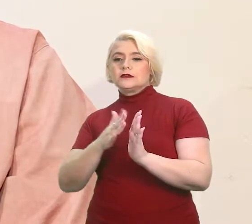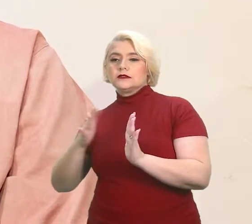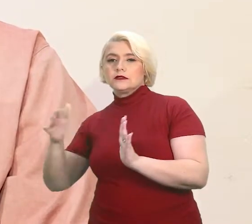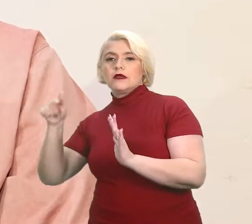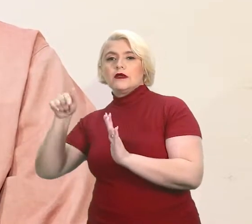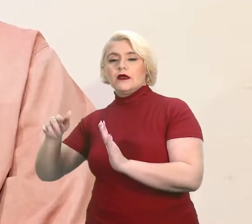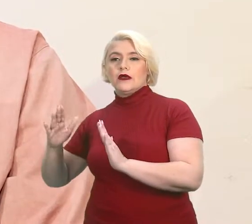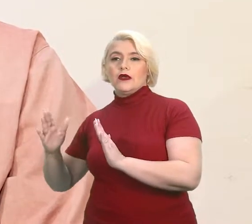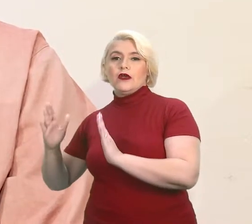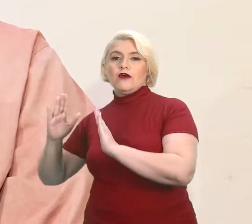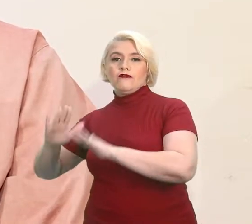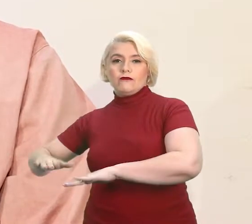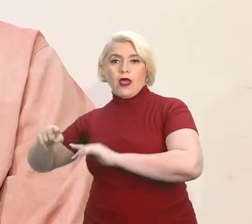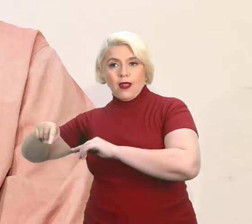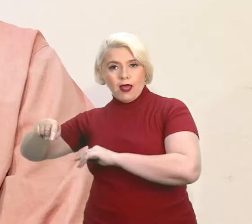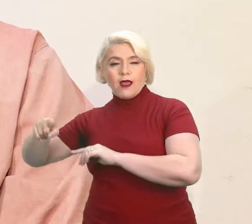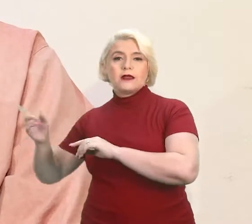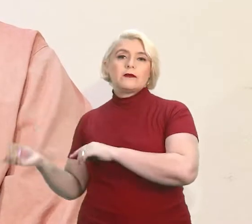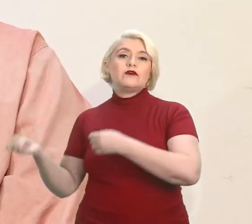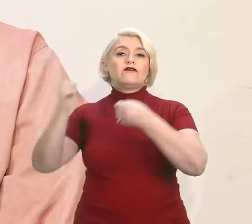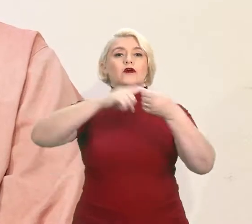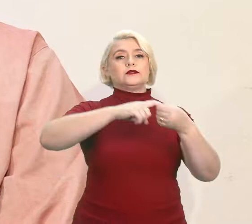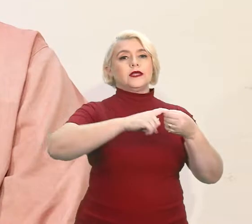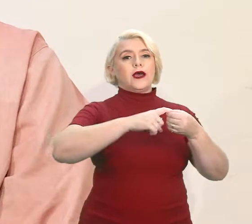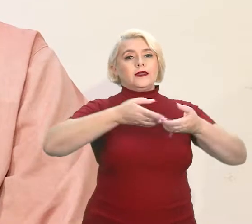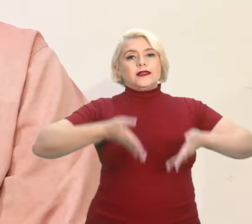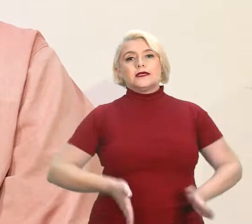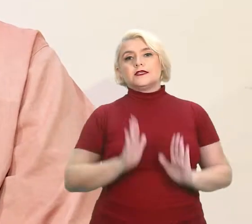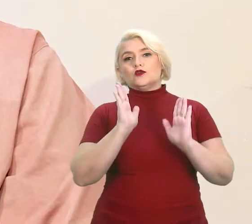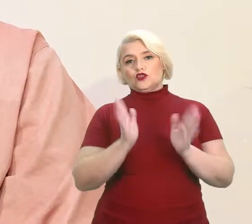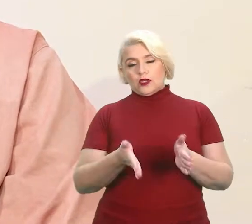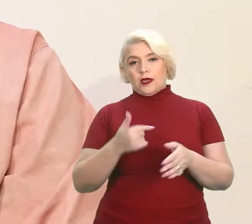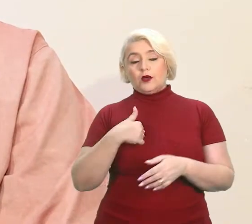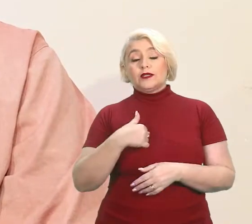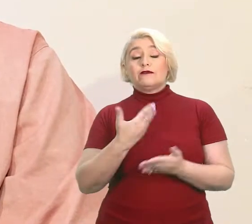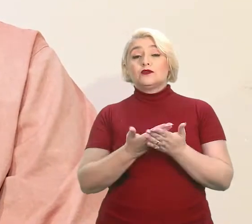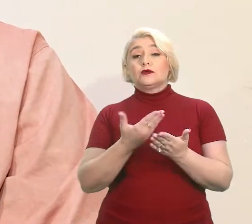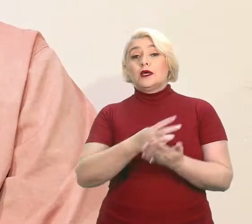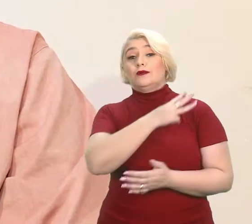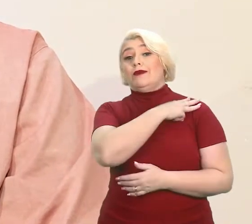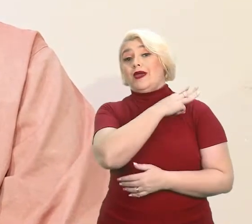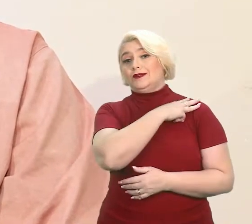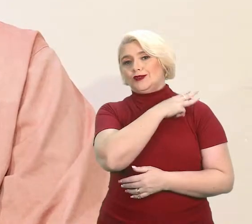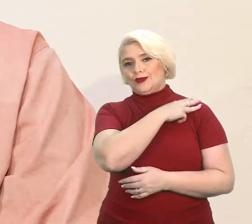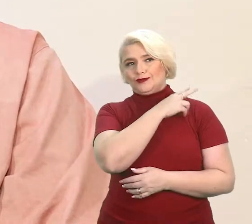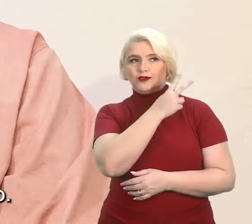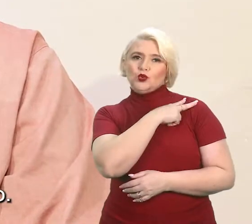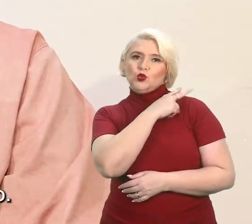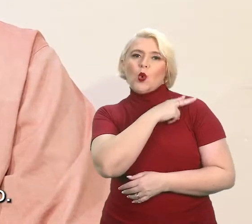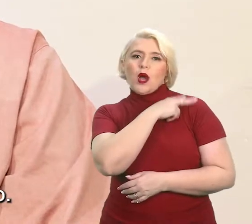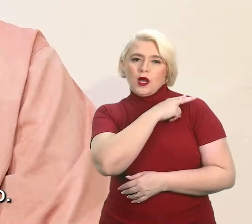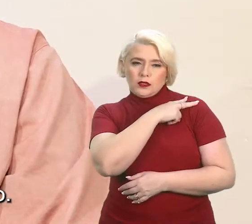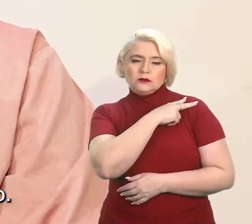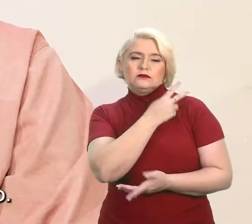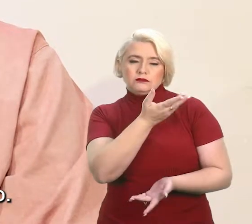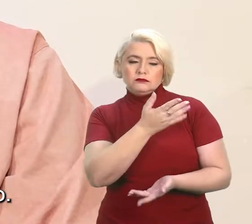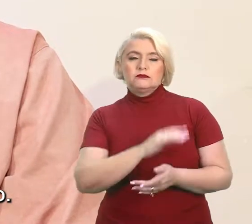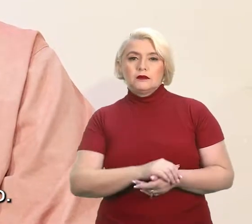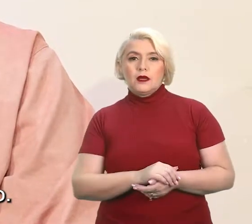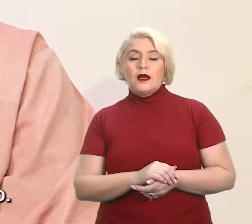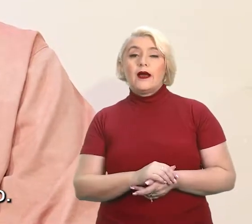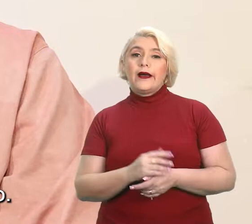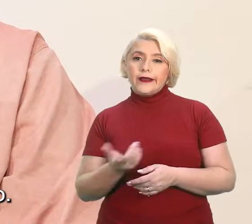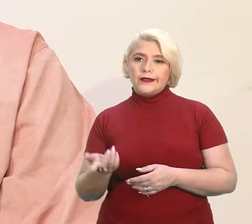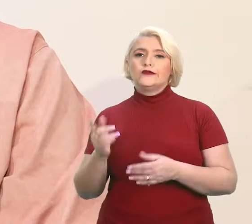colo, né? E aí eu estava fazendo ensino médio ainda, Antônio Zé. Eita, luta. Hein? E aí eu fui para a escola com